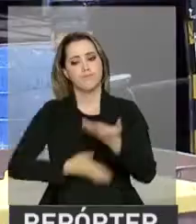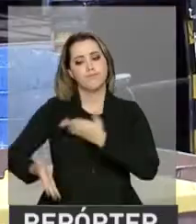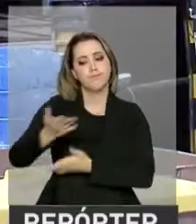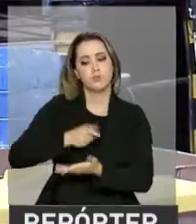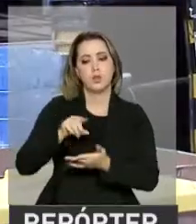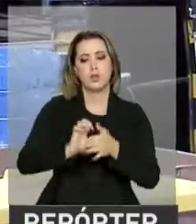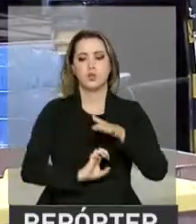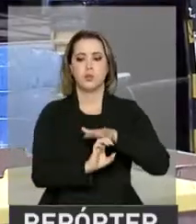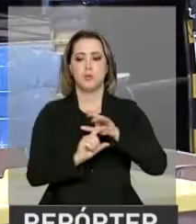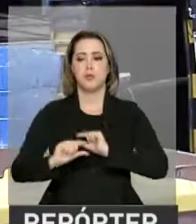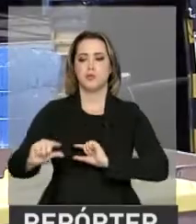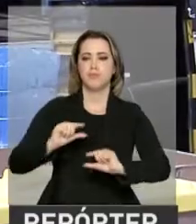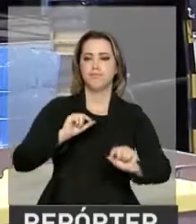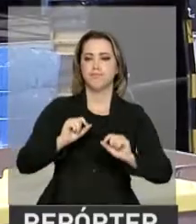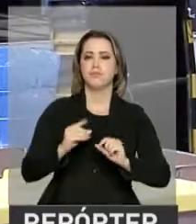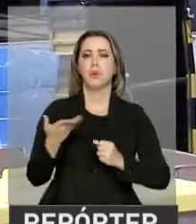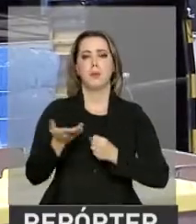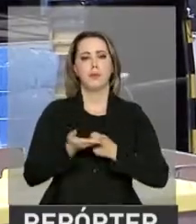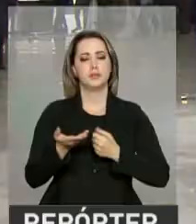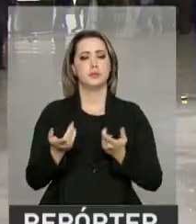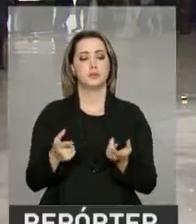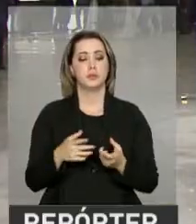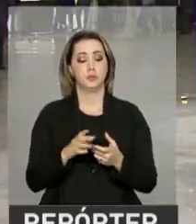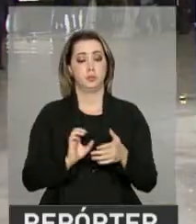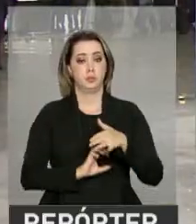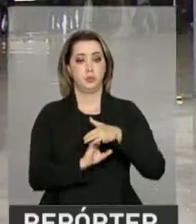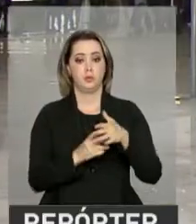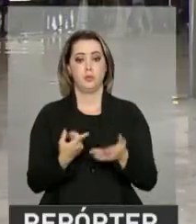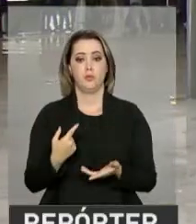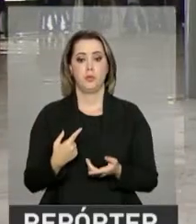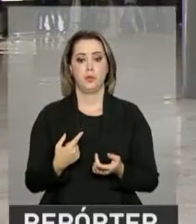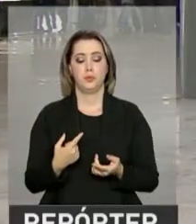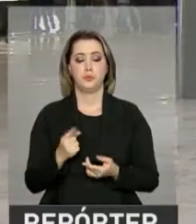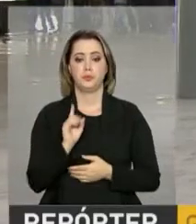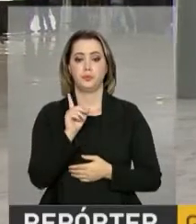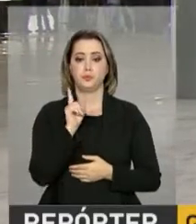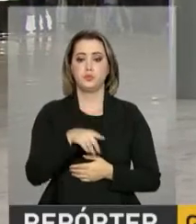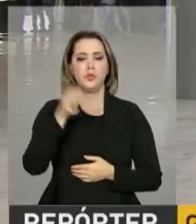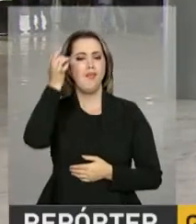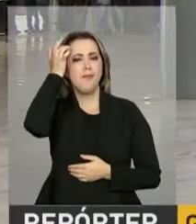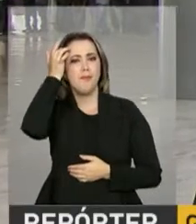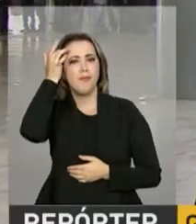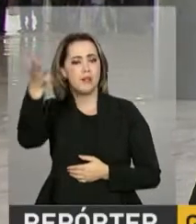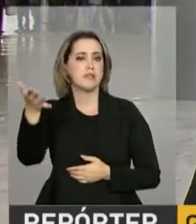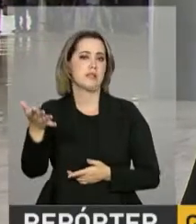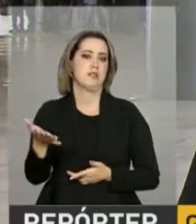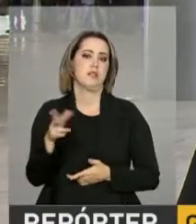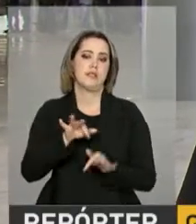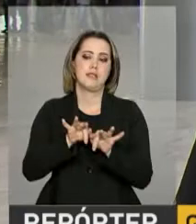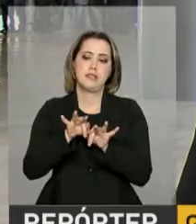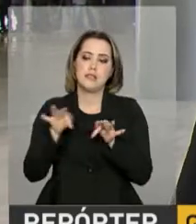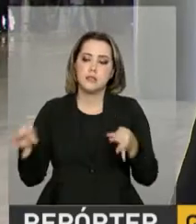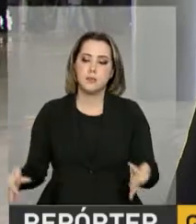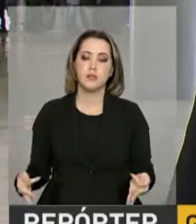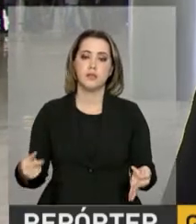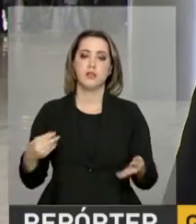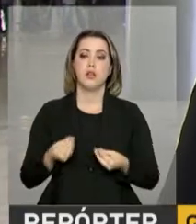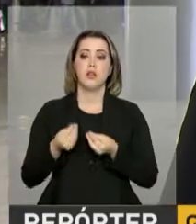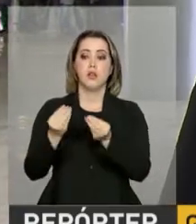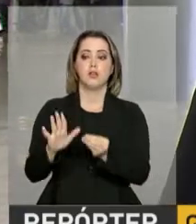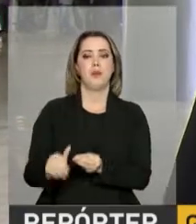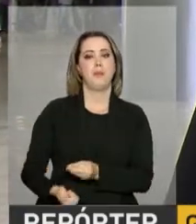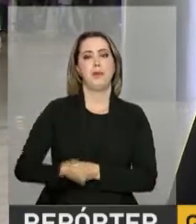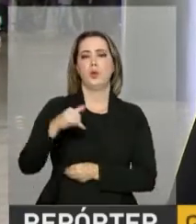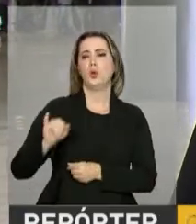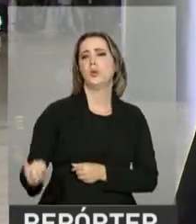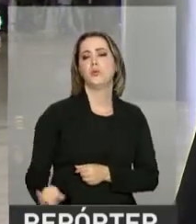de micro, pequenas e médias empresas. O grande mote disso tudo, facilitar, simplificar e dar mais